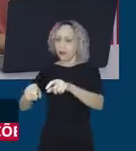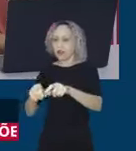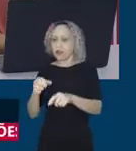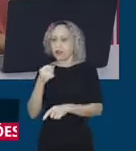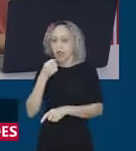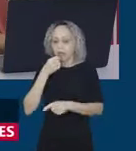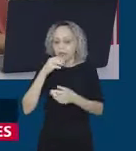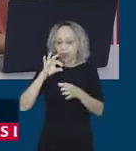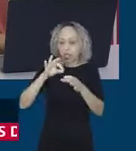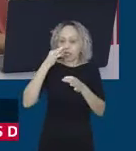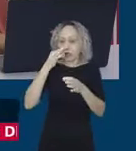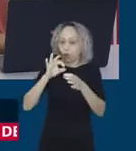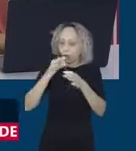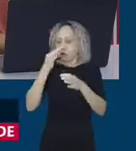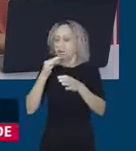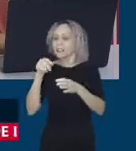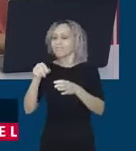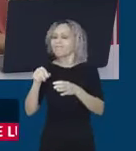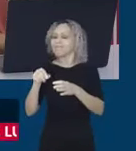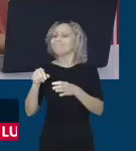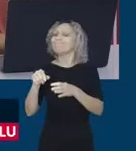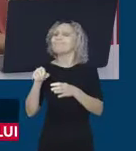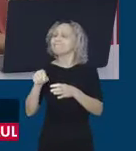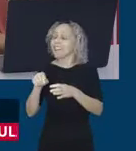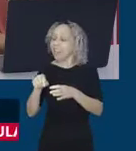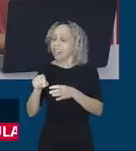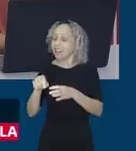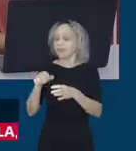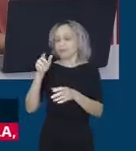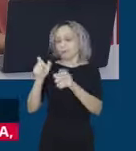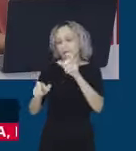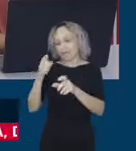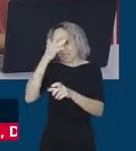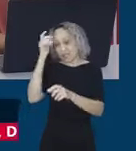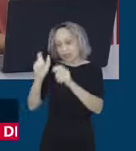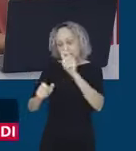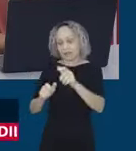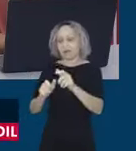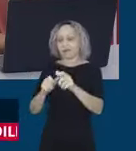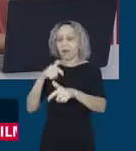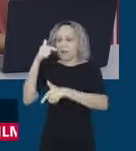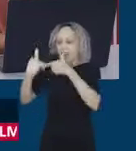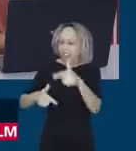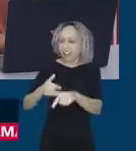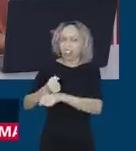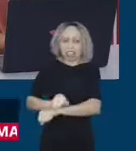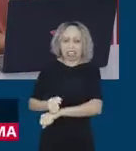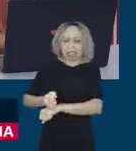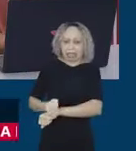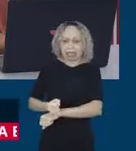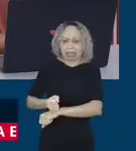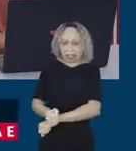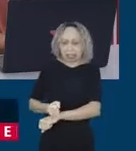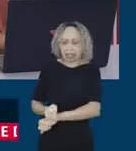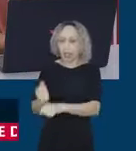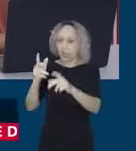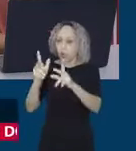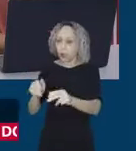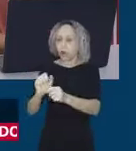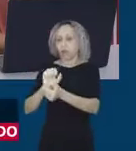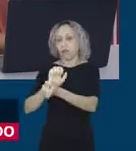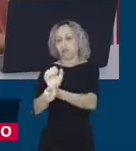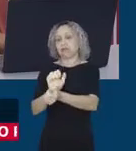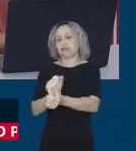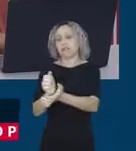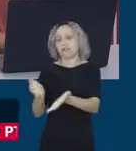as comissões e o executivo. Mas essa sintonia tem que se refletir também no